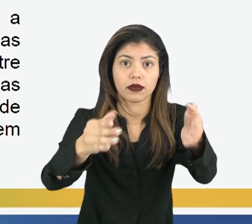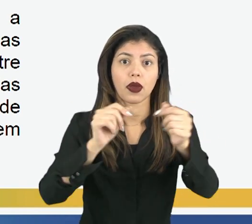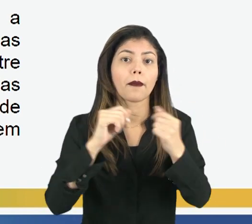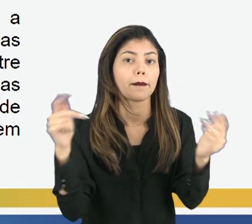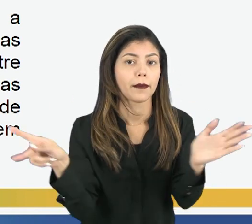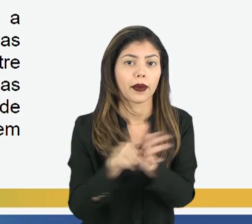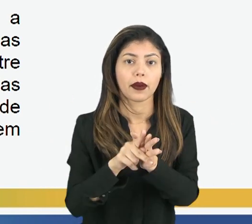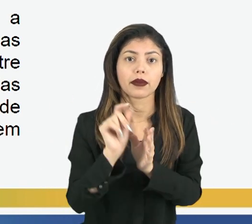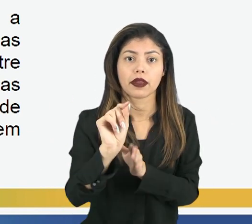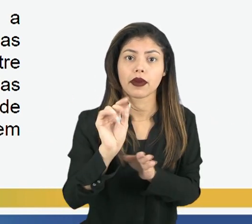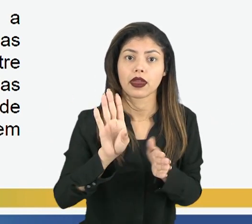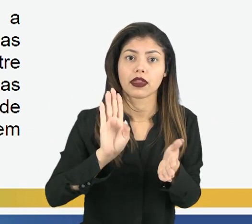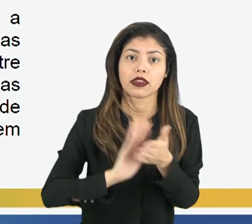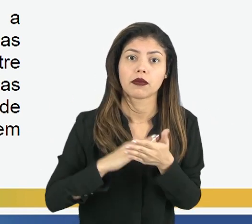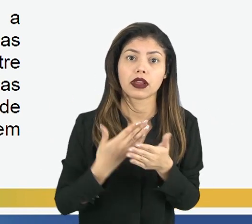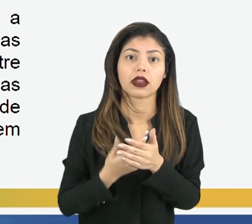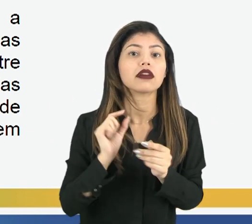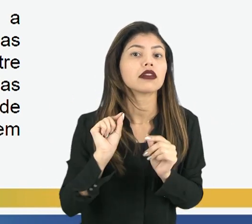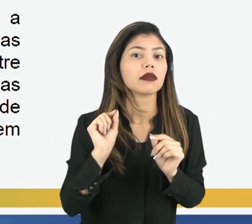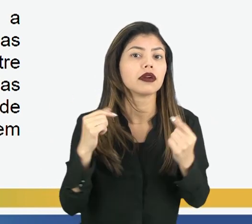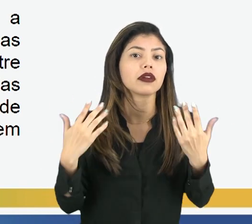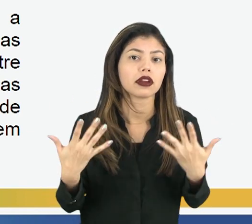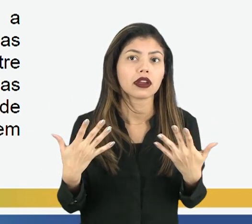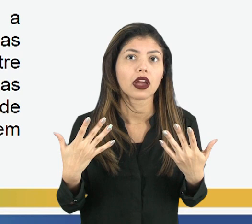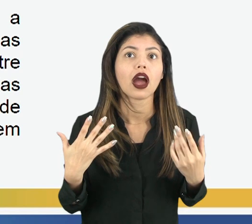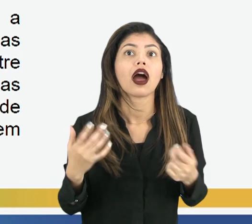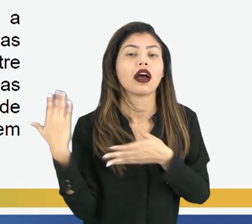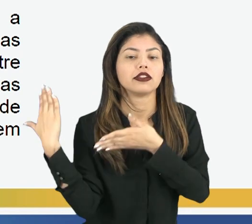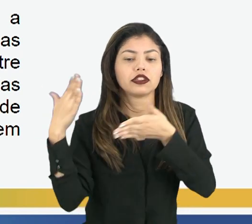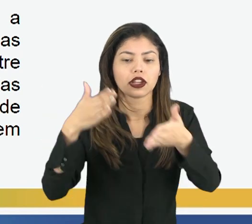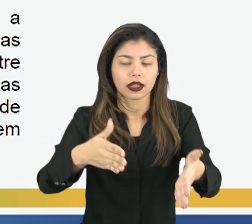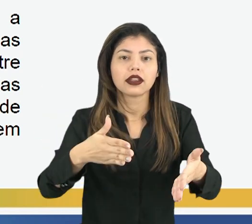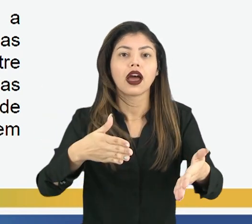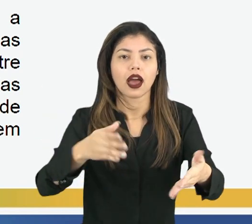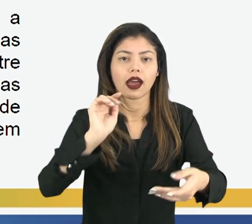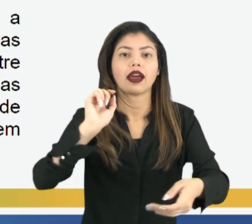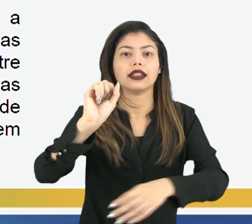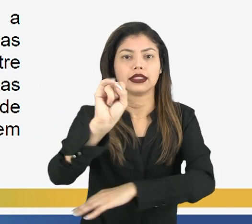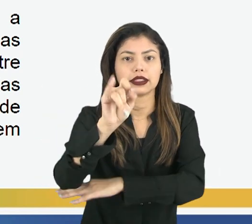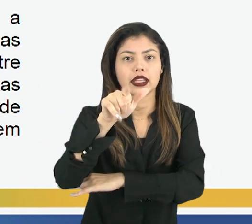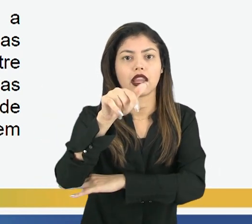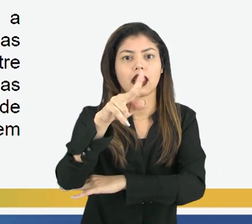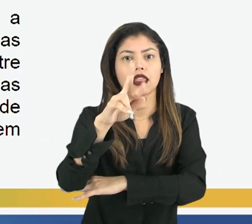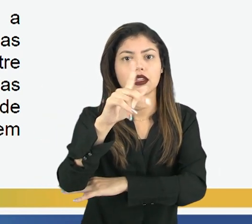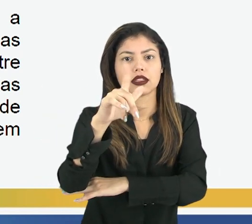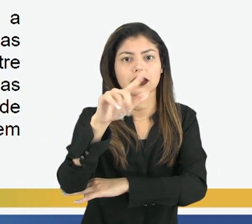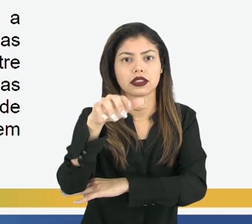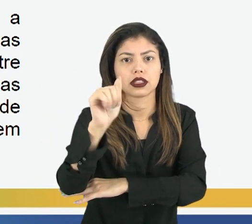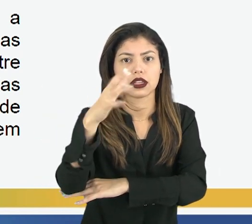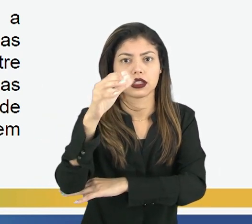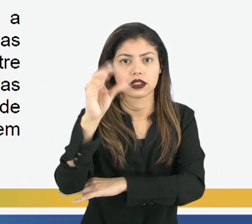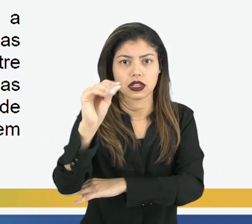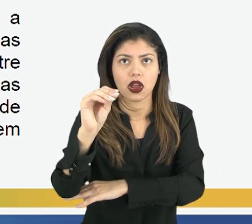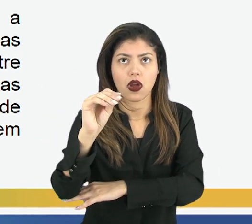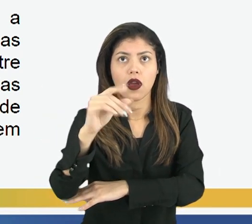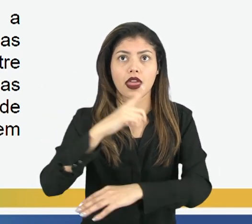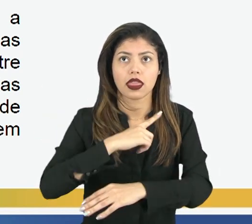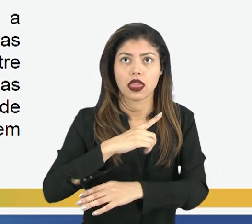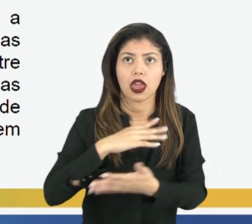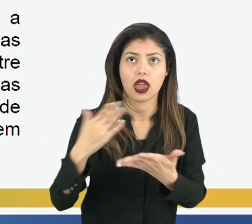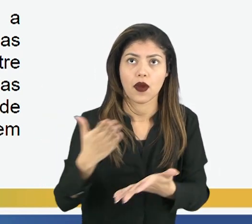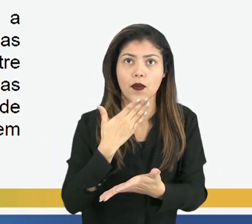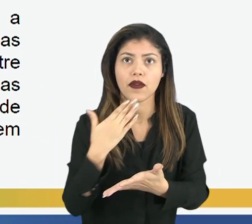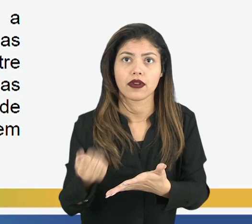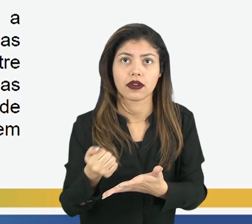também podemos interpretar que esse direcionamento, essa sinalização, era um ato arbitrário,